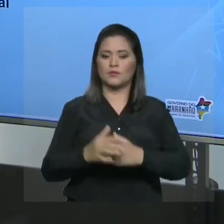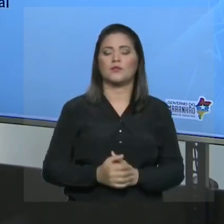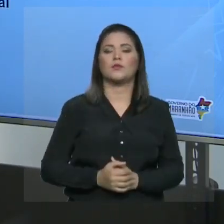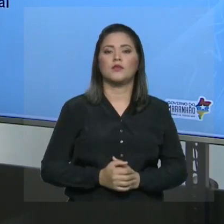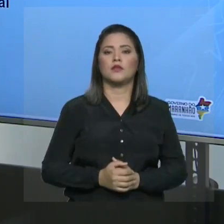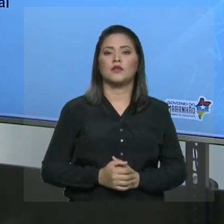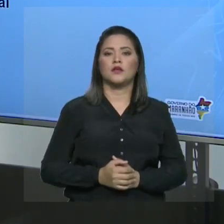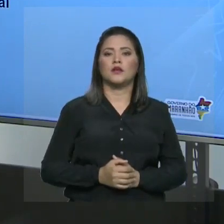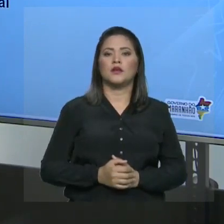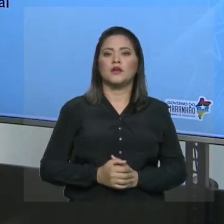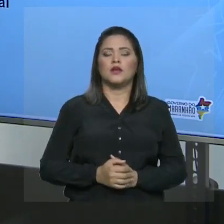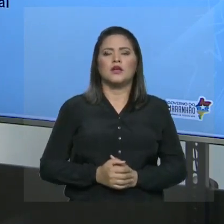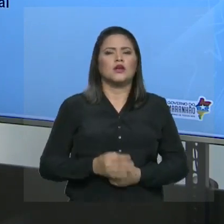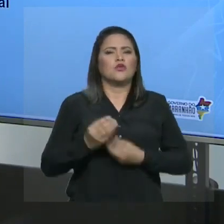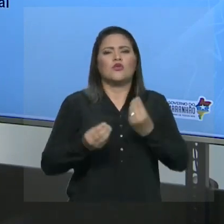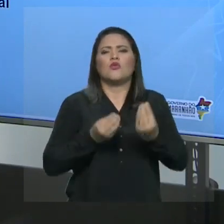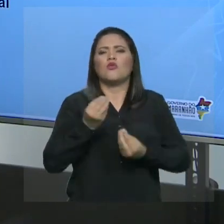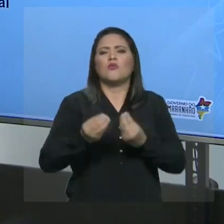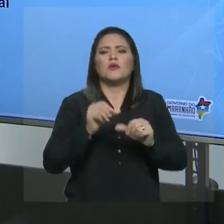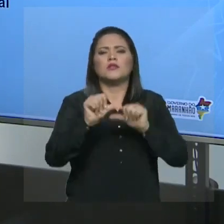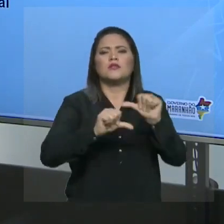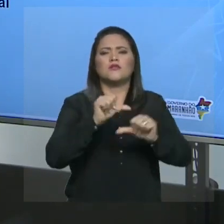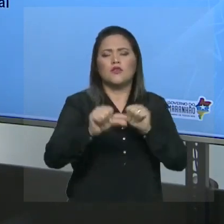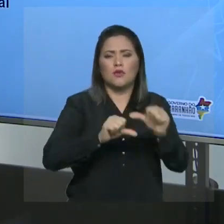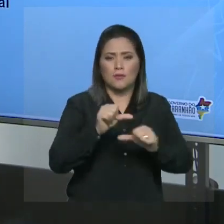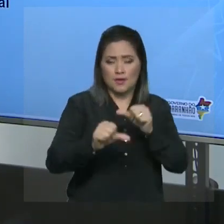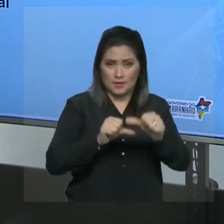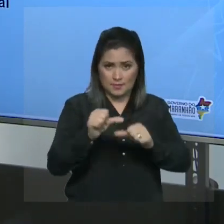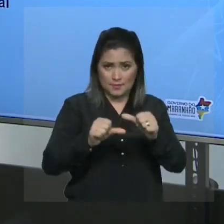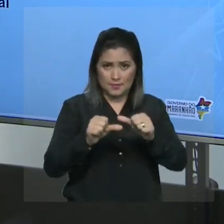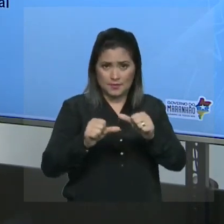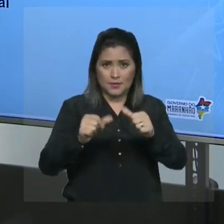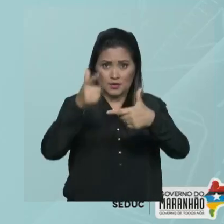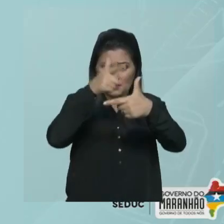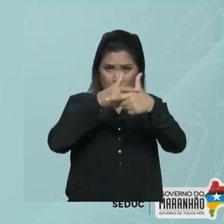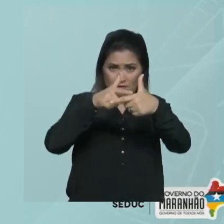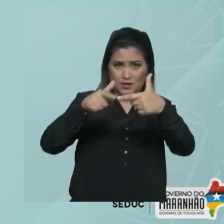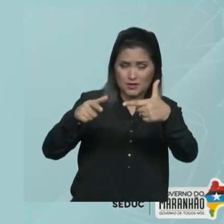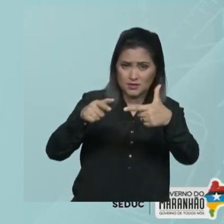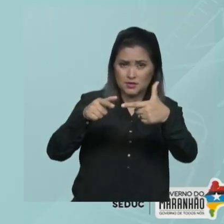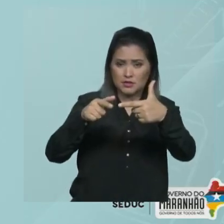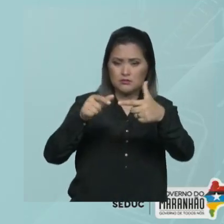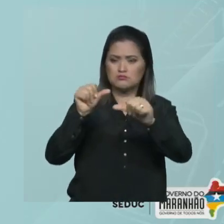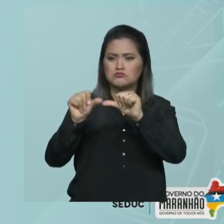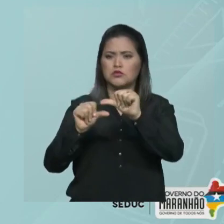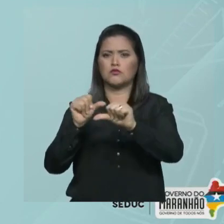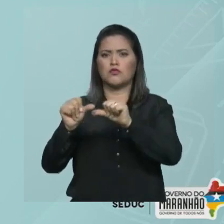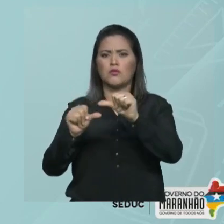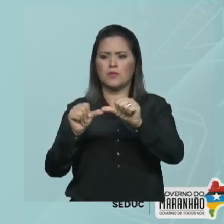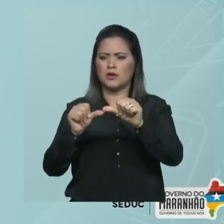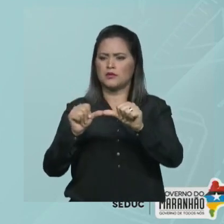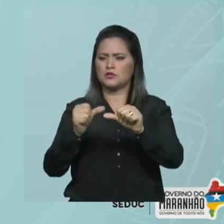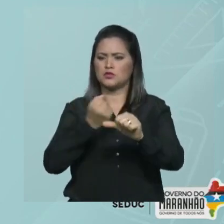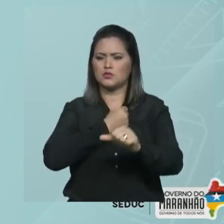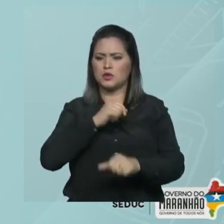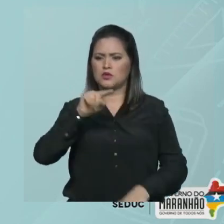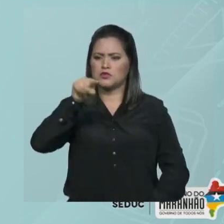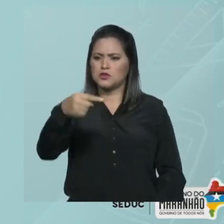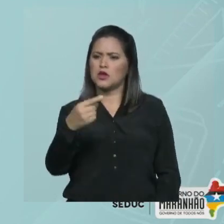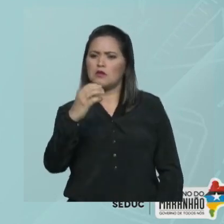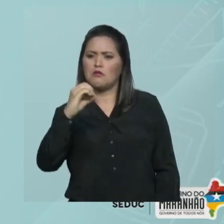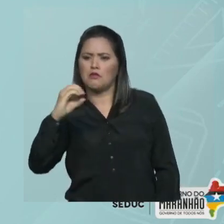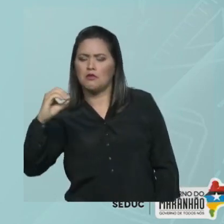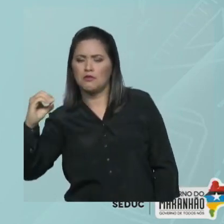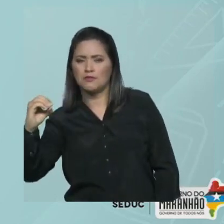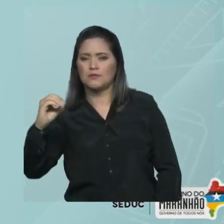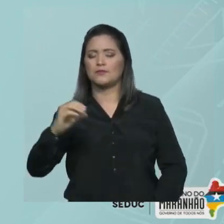decimal, como é que eu faço para transformar uma fração em decimal? Simples. Desloque a vírgula duas casas